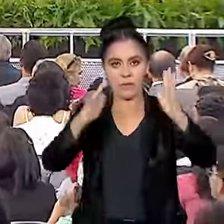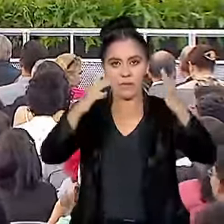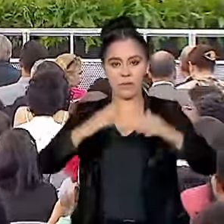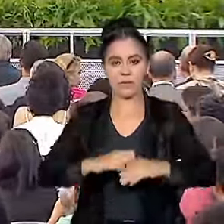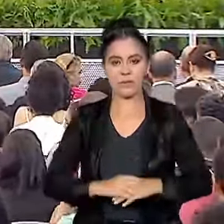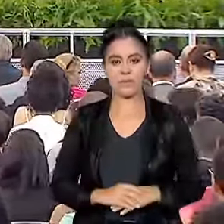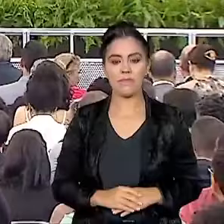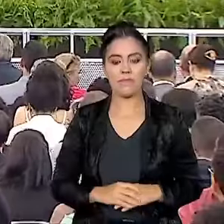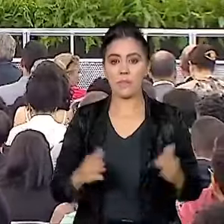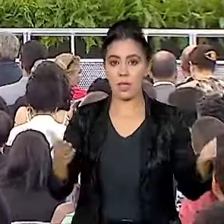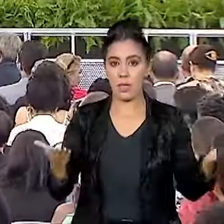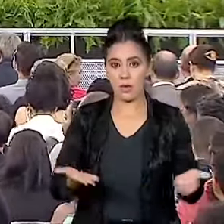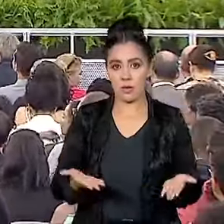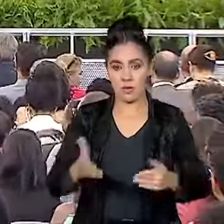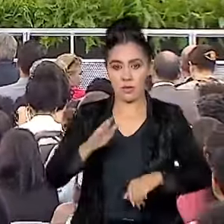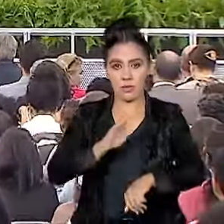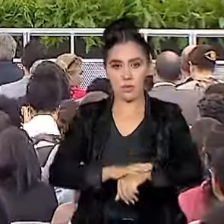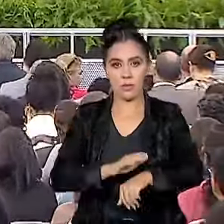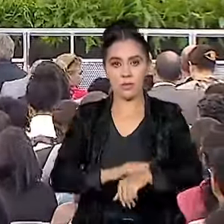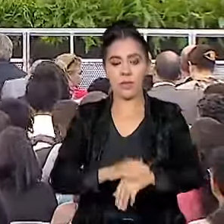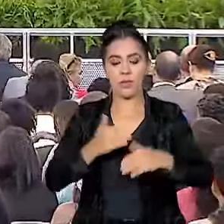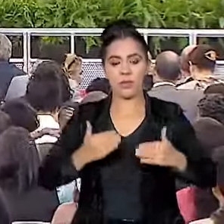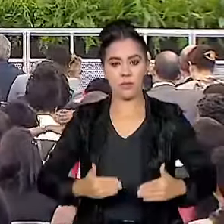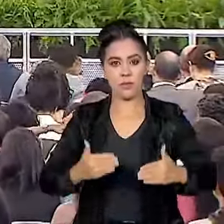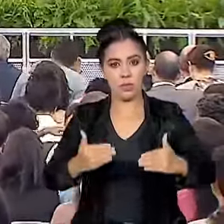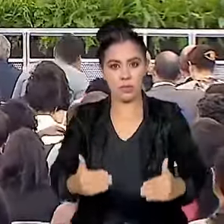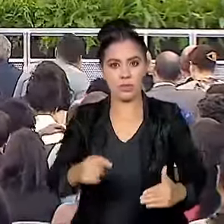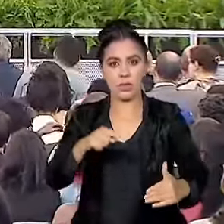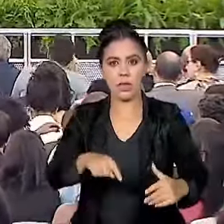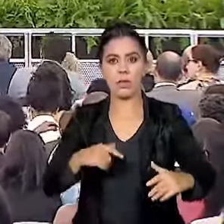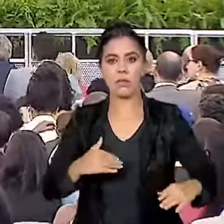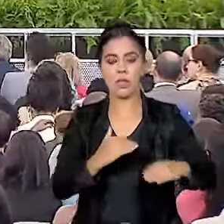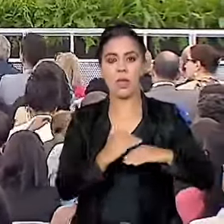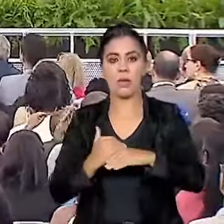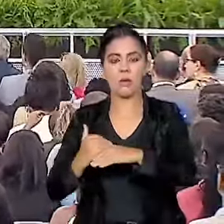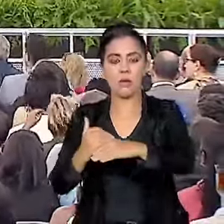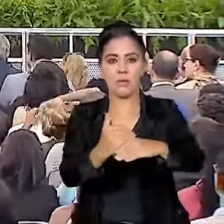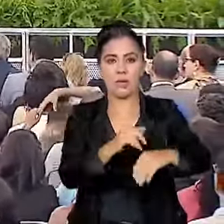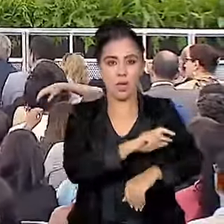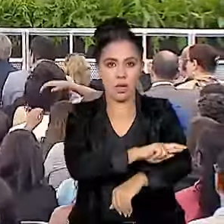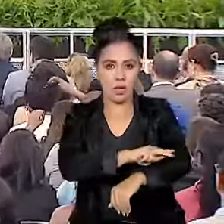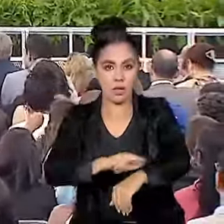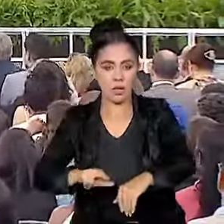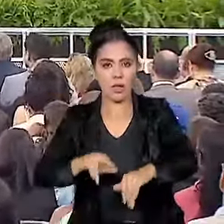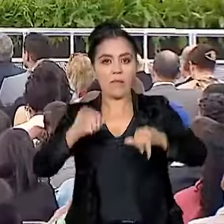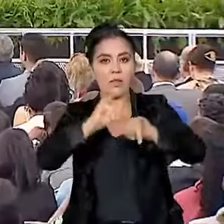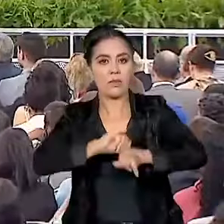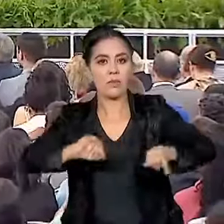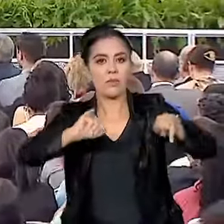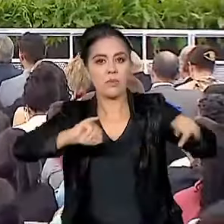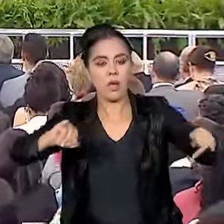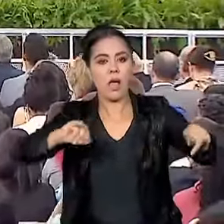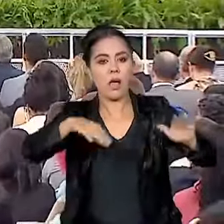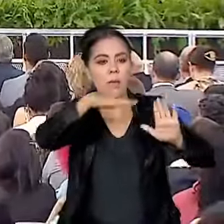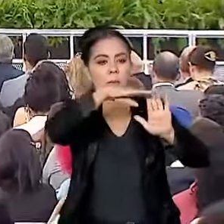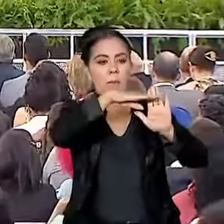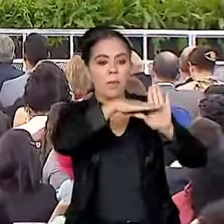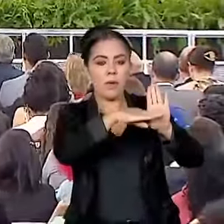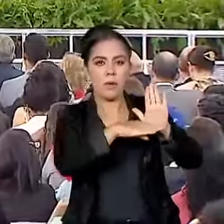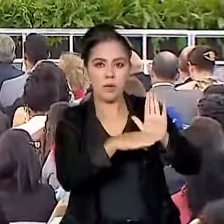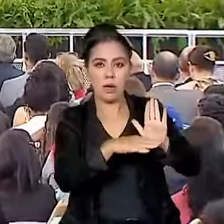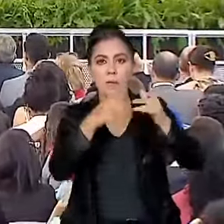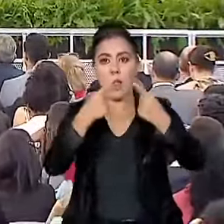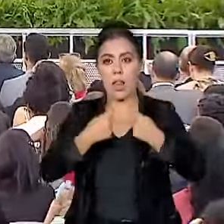E neste momento, o Ministério da Igualdade Racial faz os seguintes anúncios. O lançamento